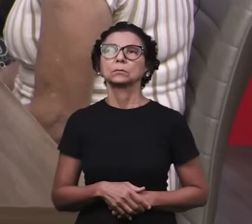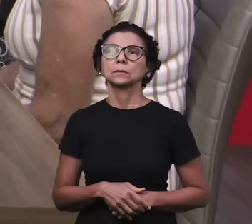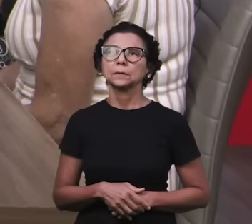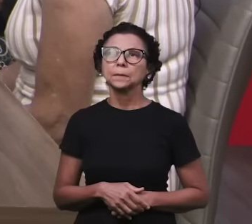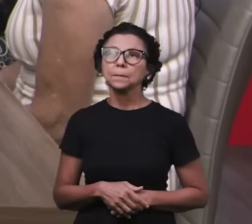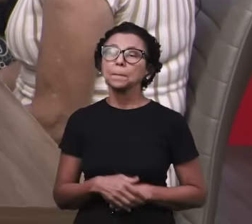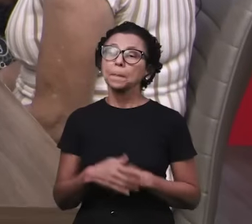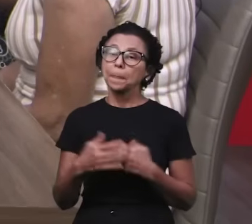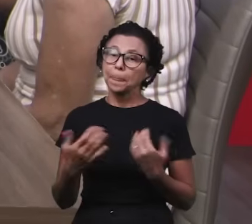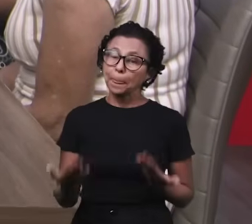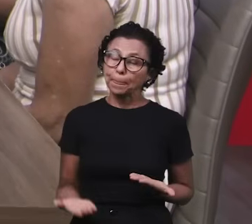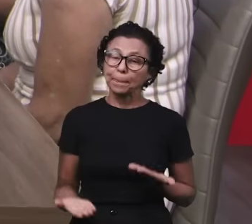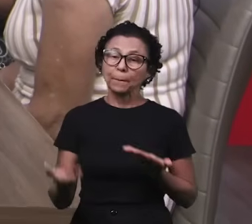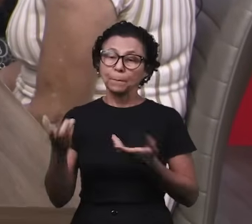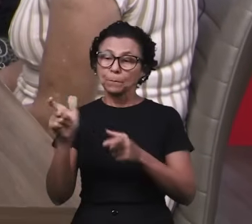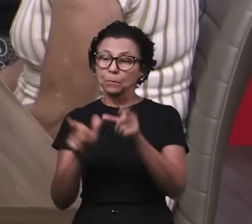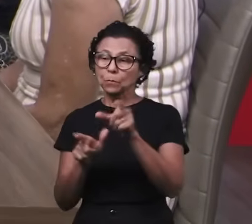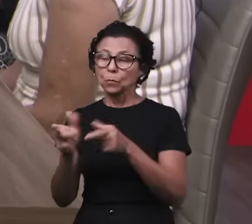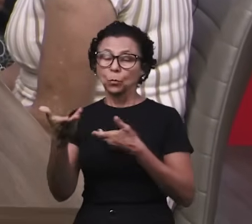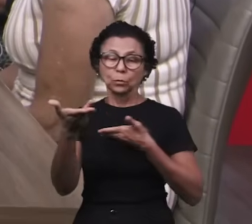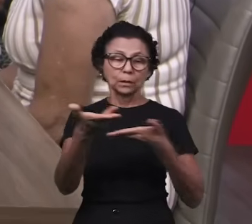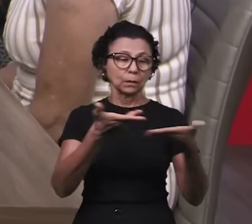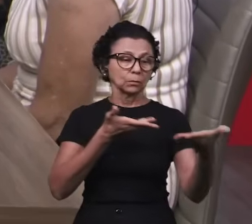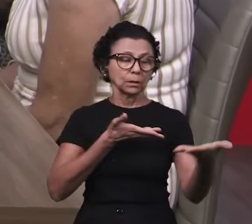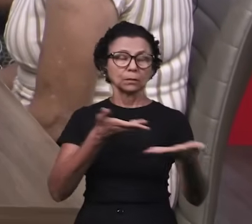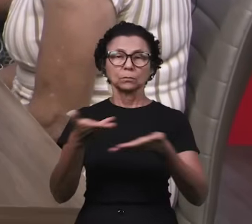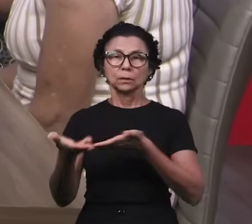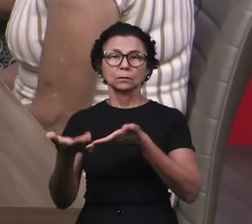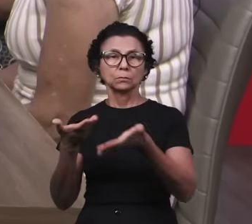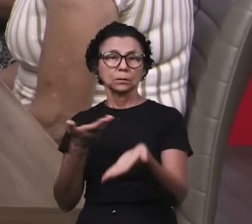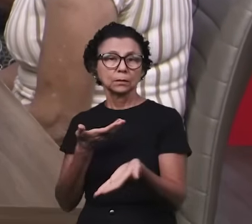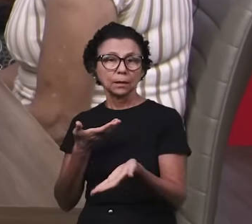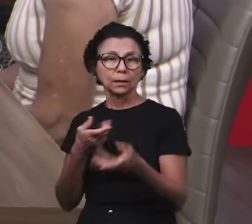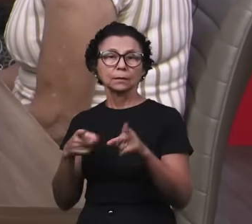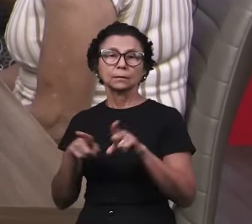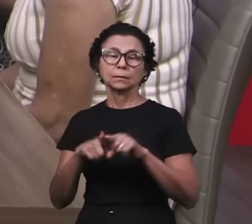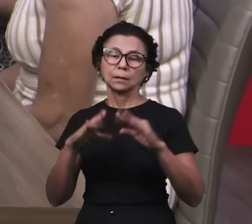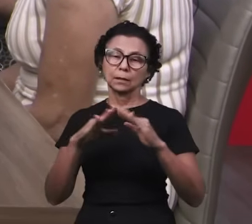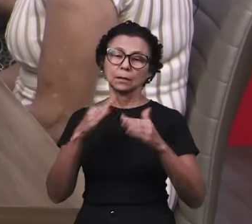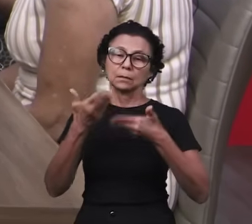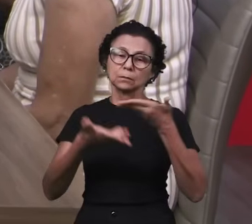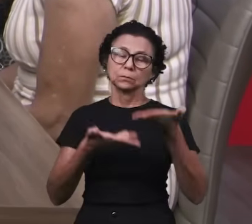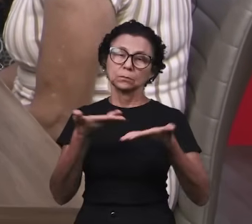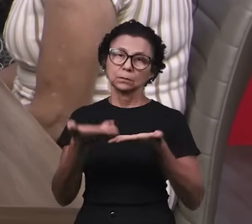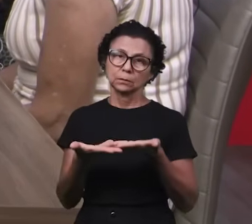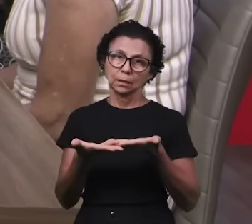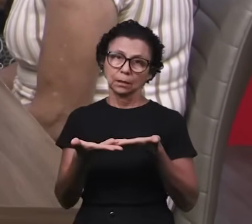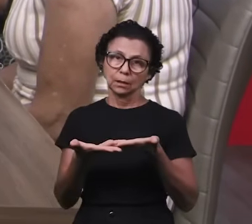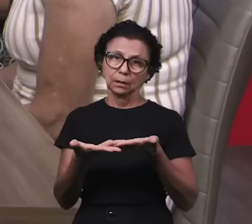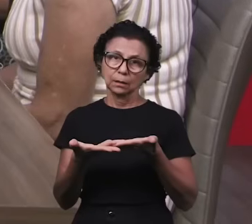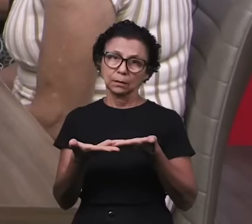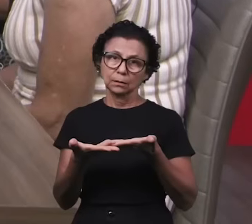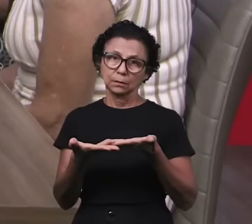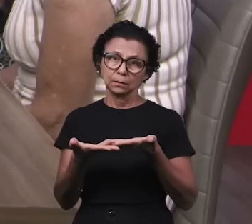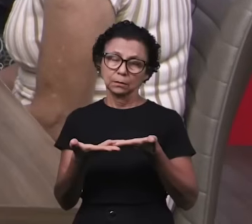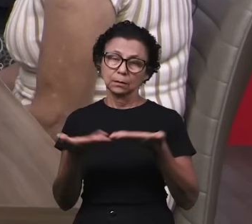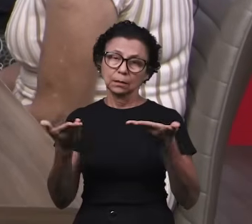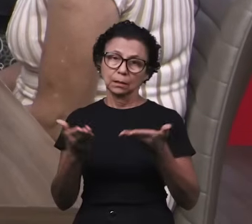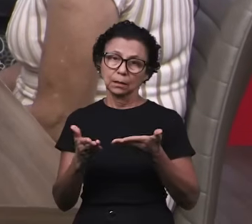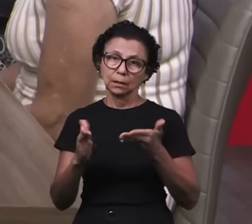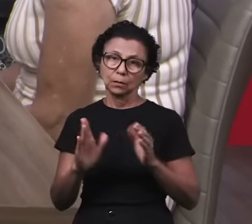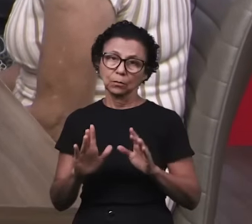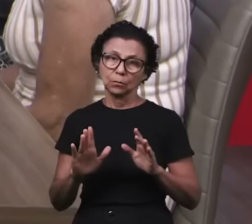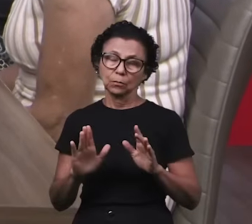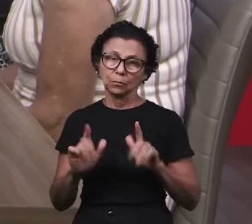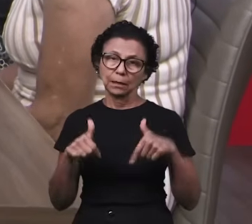de cuidar uns dos outros também. Cuidar da casa também é um ato de amor para a família, não é